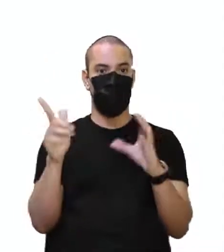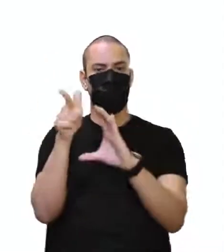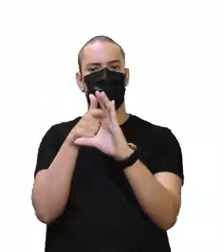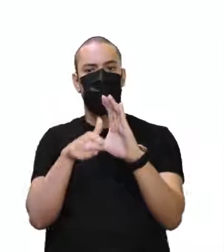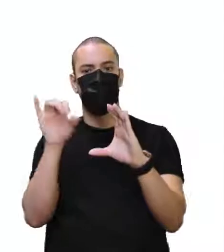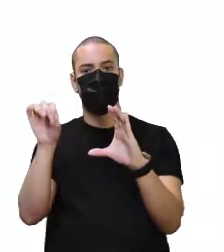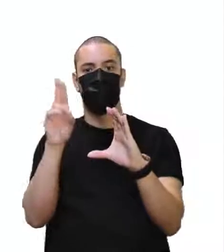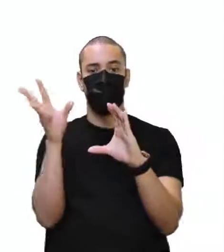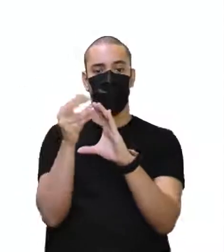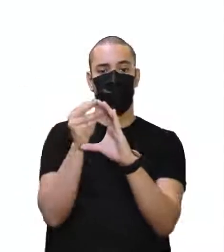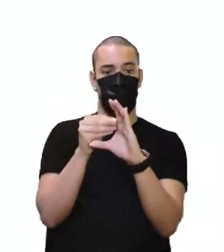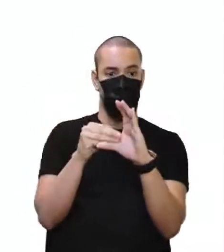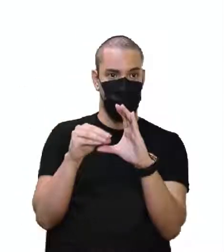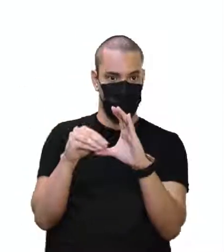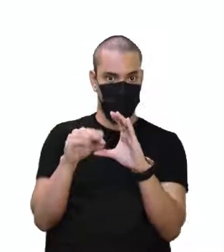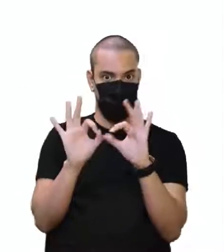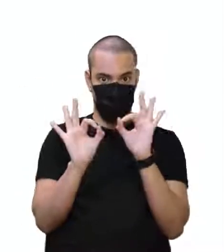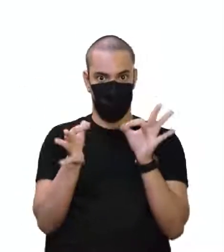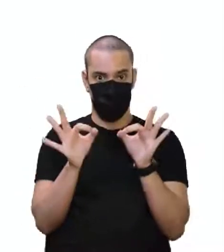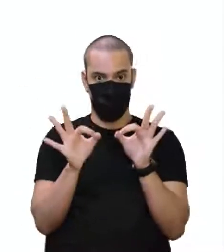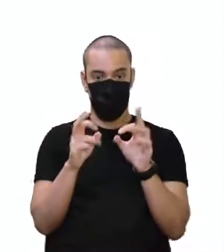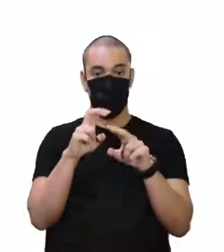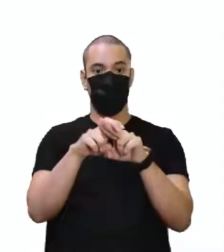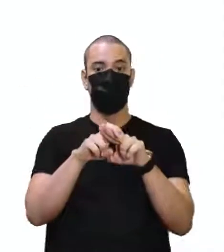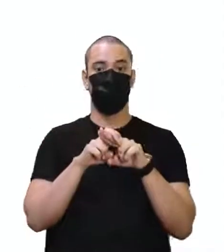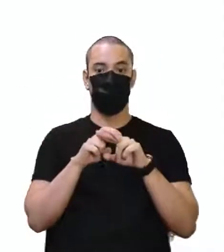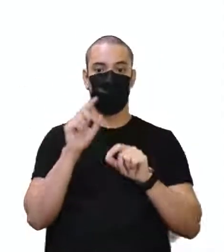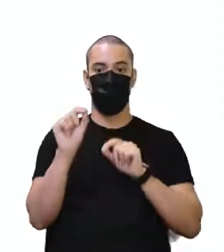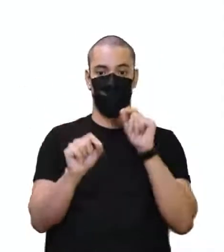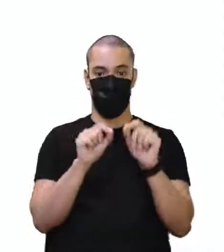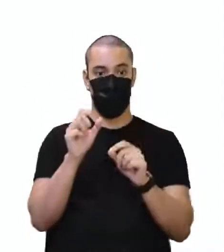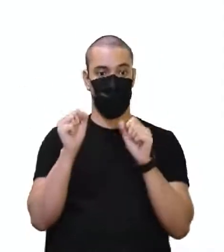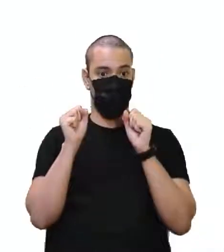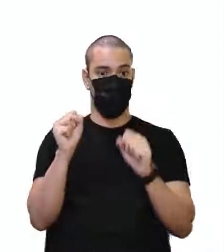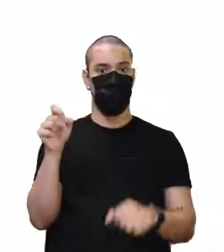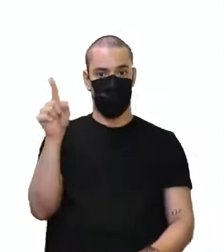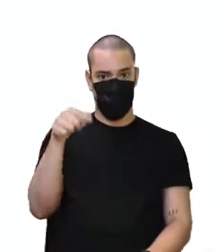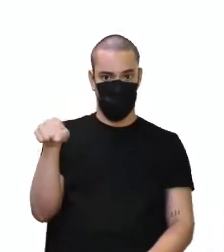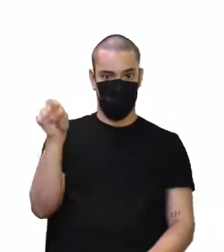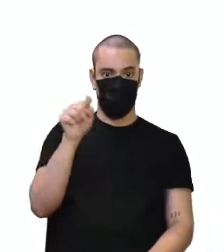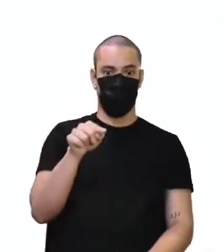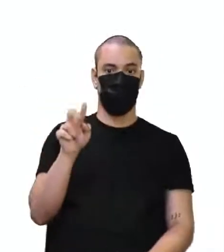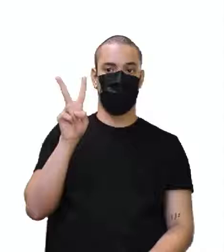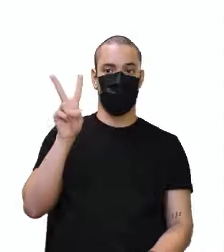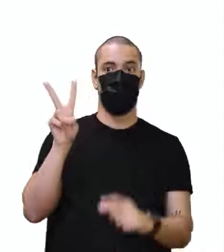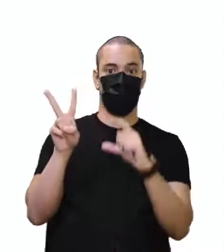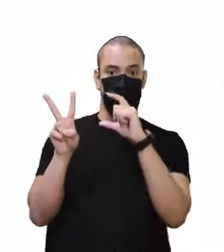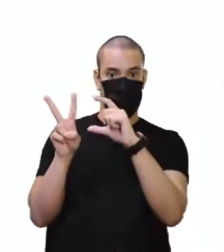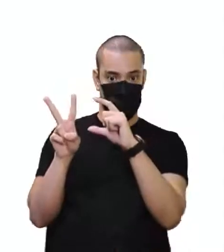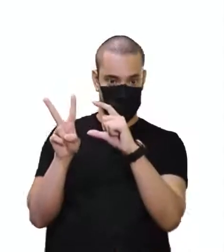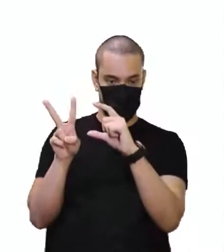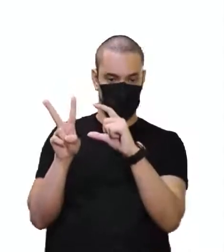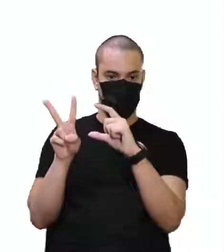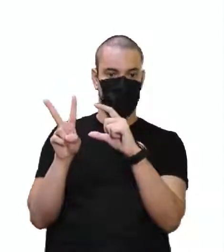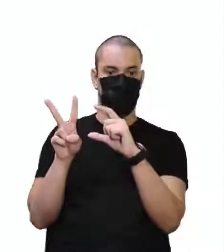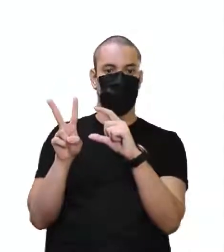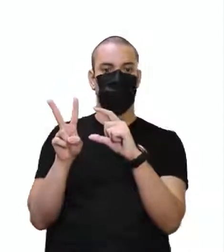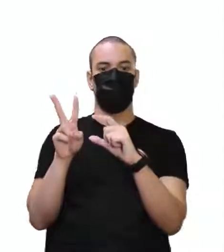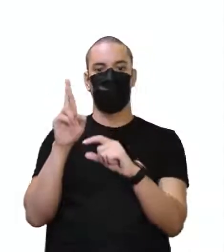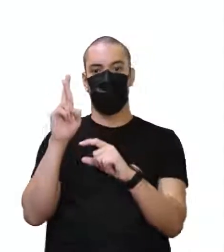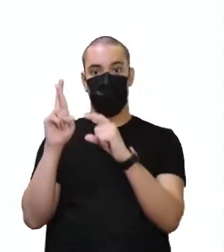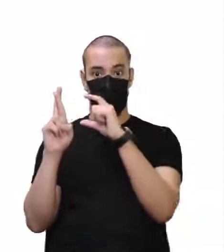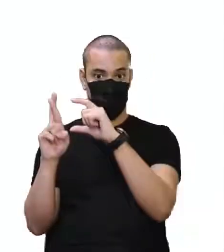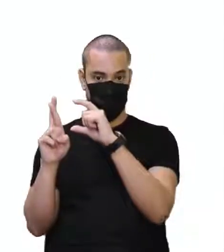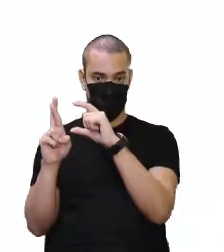rugosa? Lisa. Então, galera, pode circular aí, professor, o Vzão e o